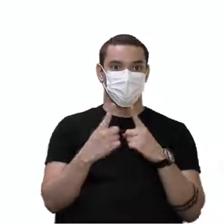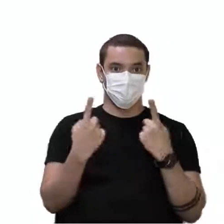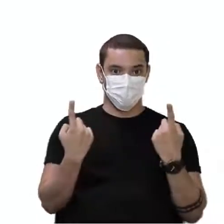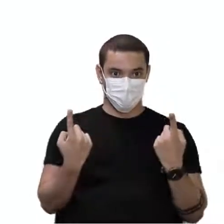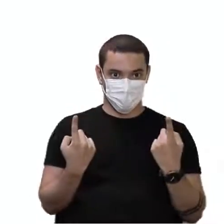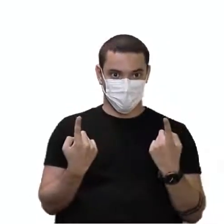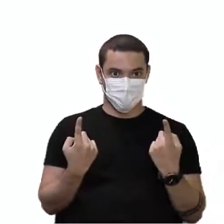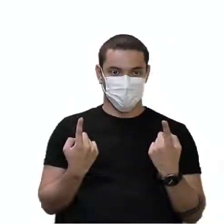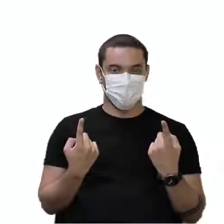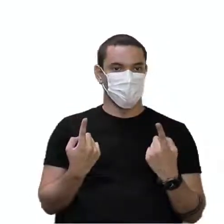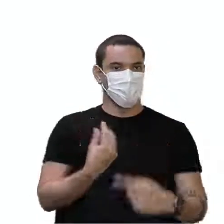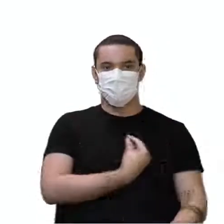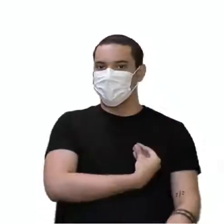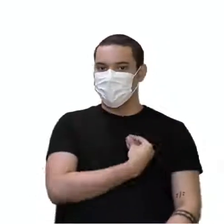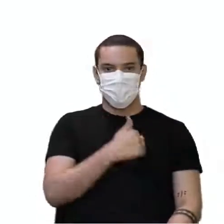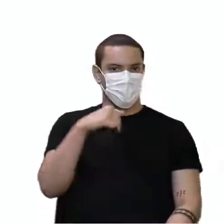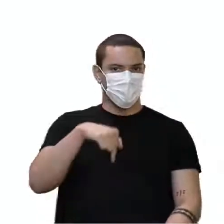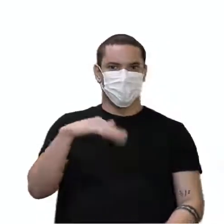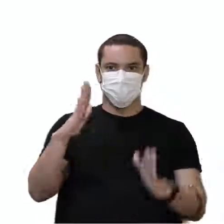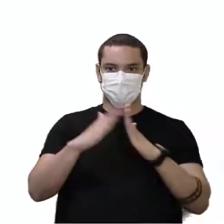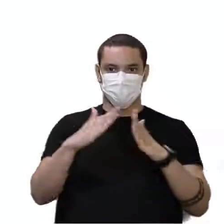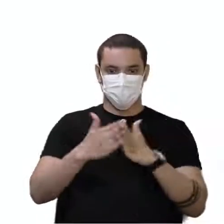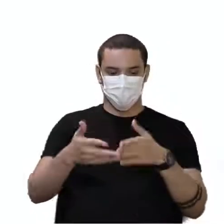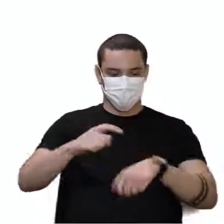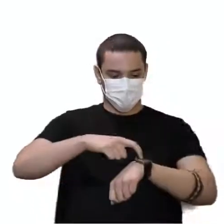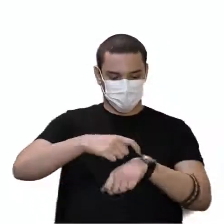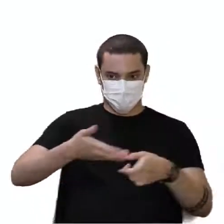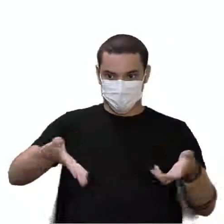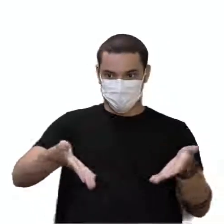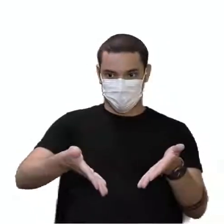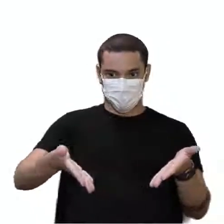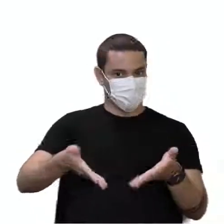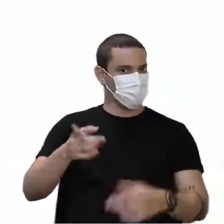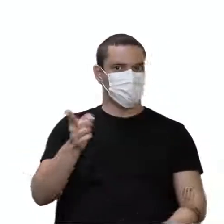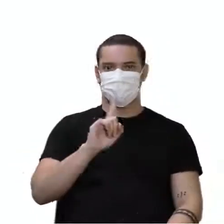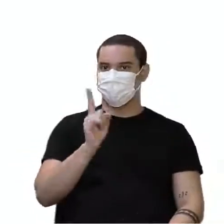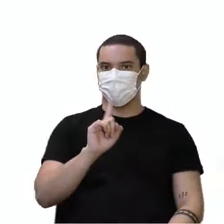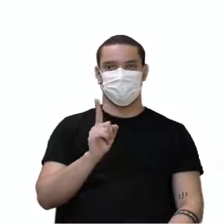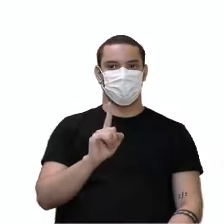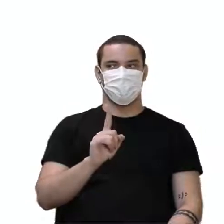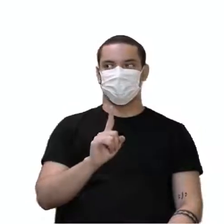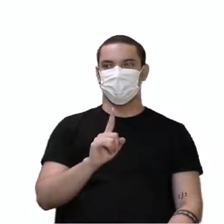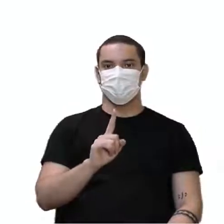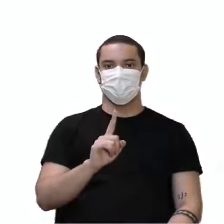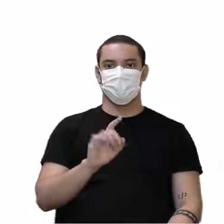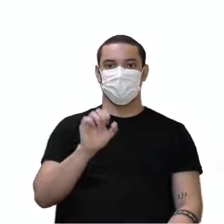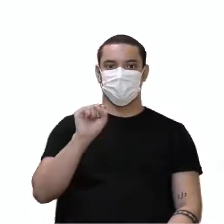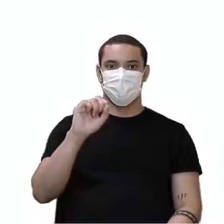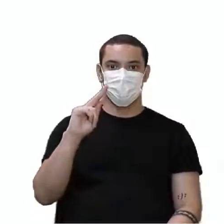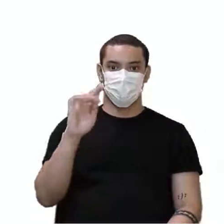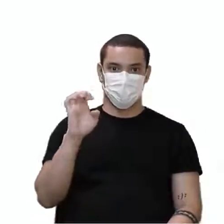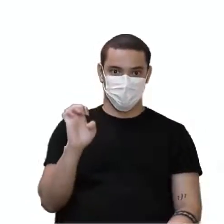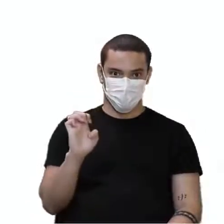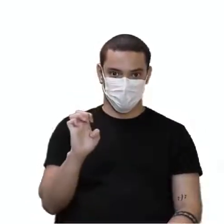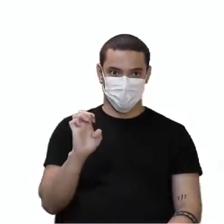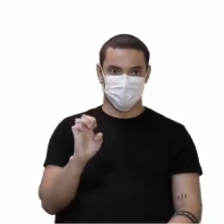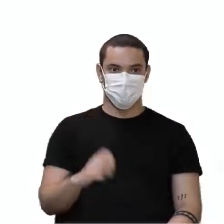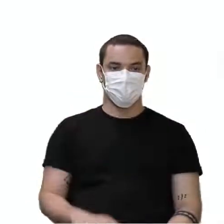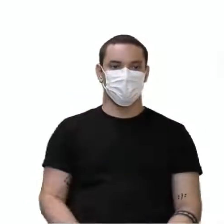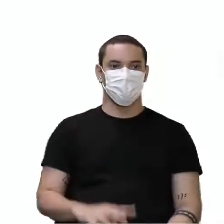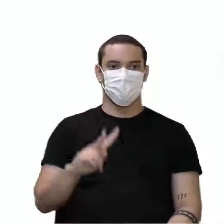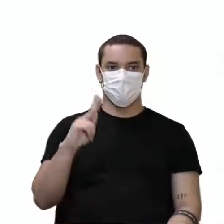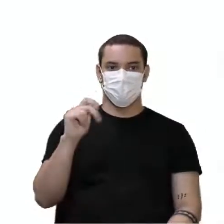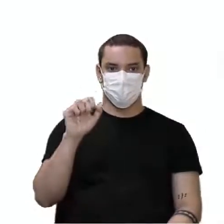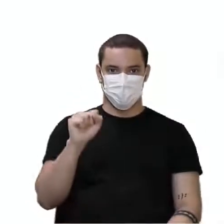isn't, não está em casa agora, right now, nesse momento. She has,